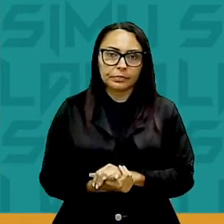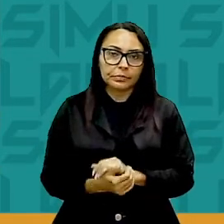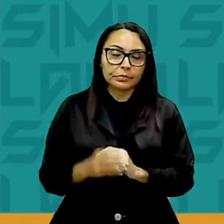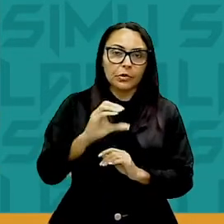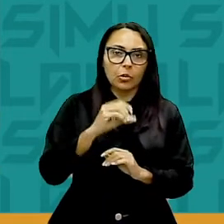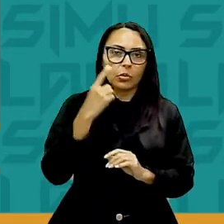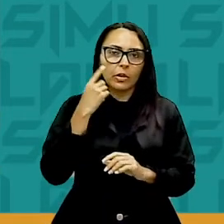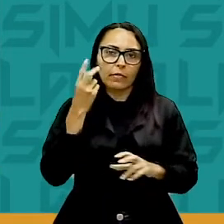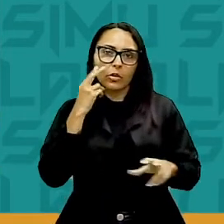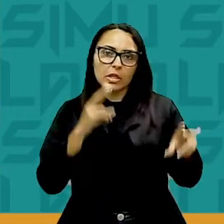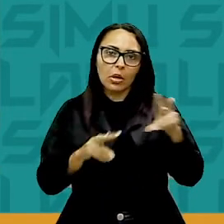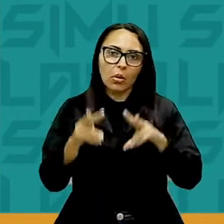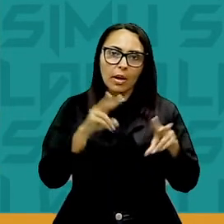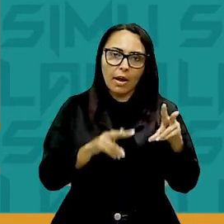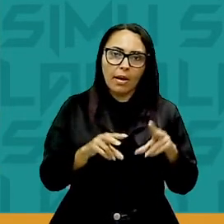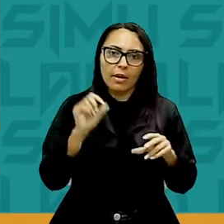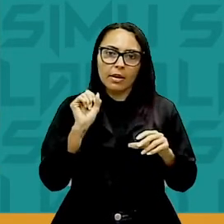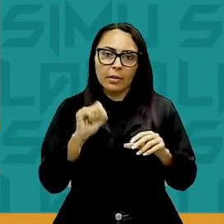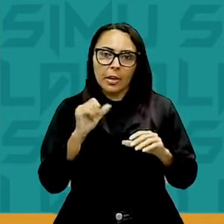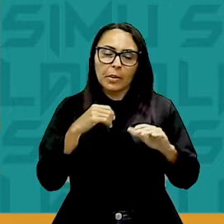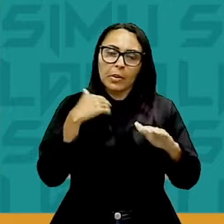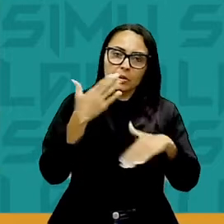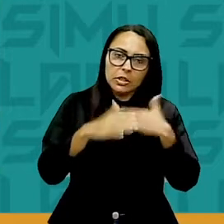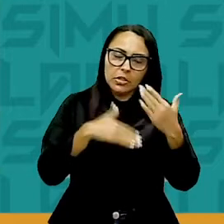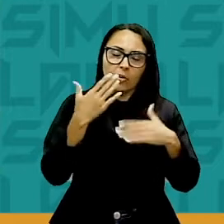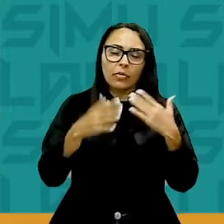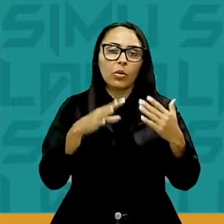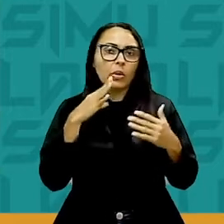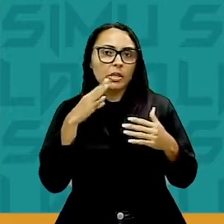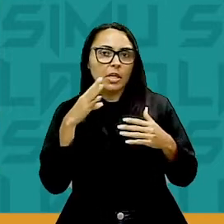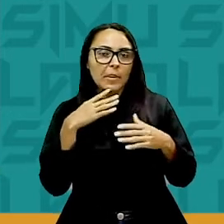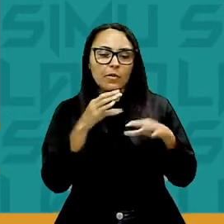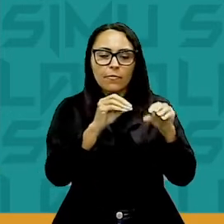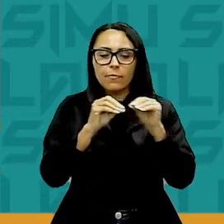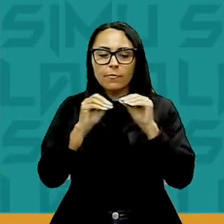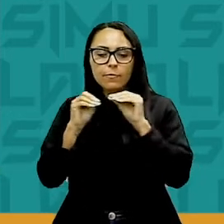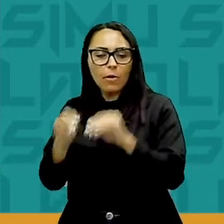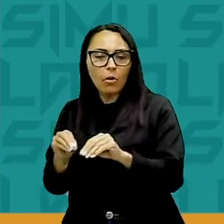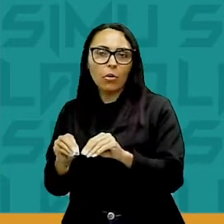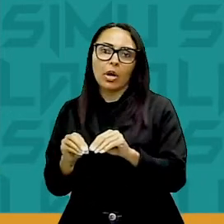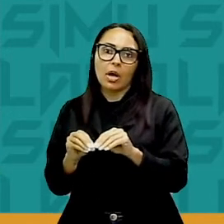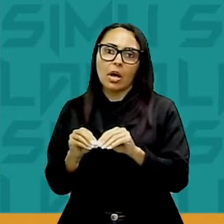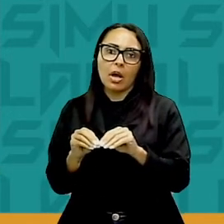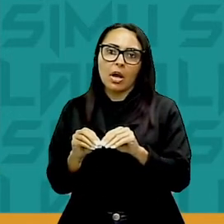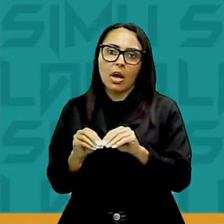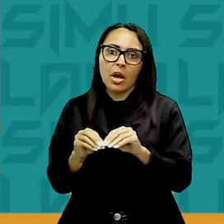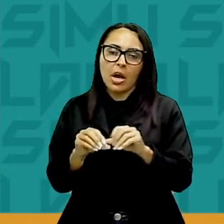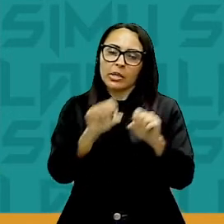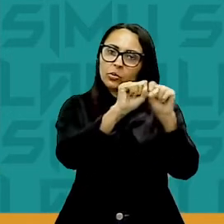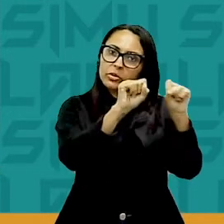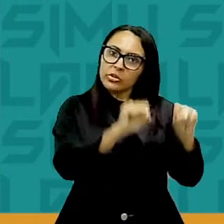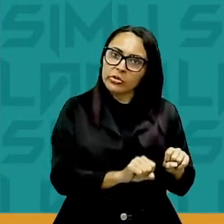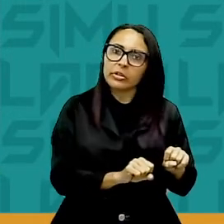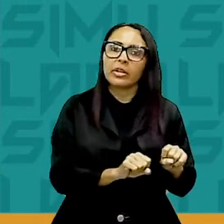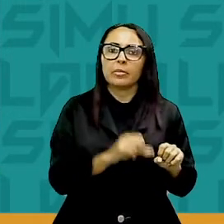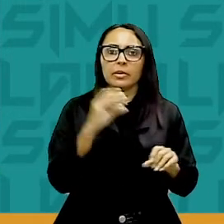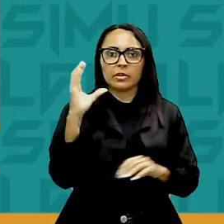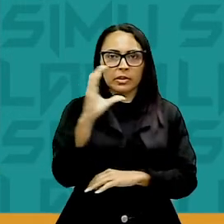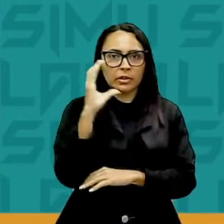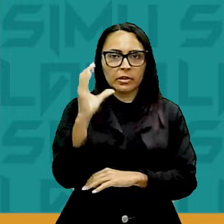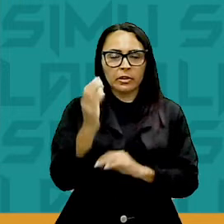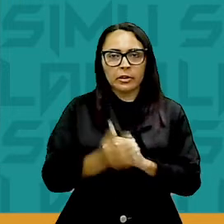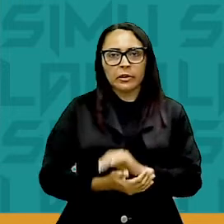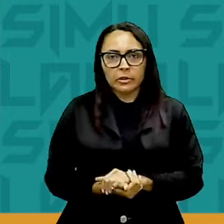você olhar para aquele que desenvolveu um conhecimento fora do padrão científico, nós